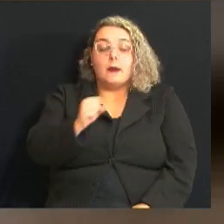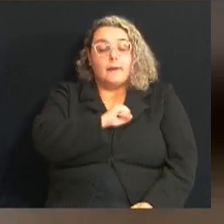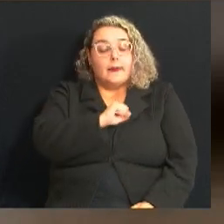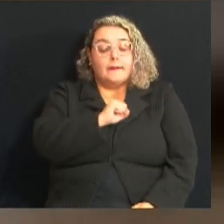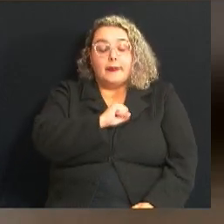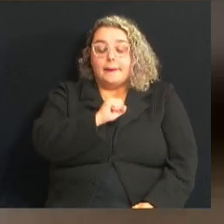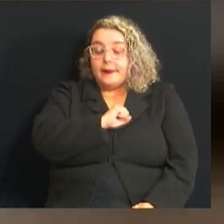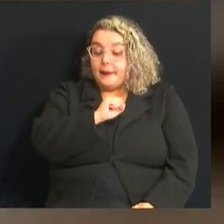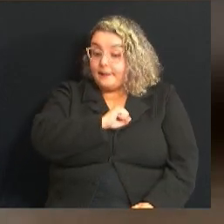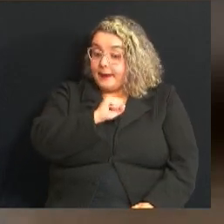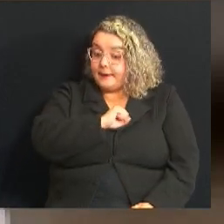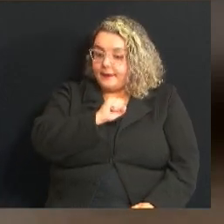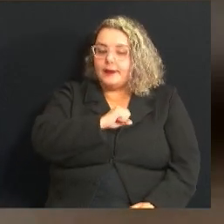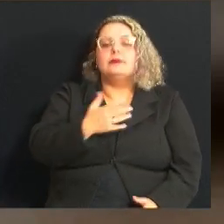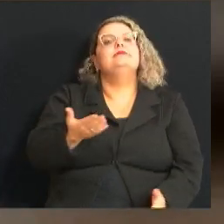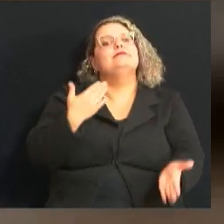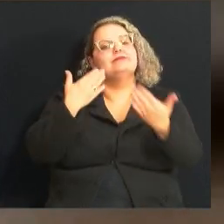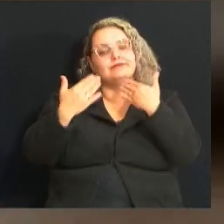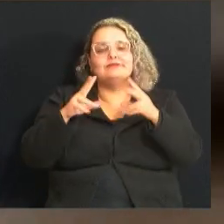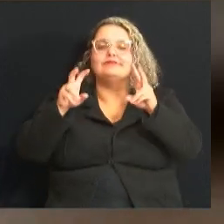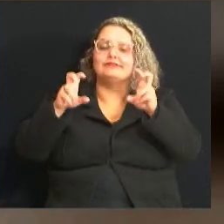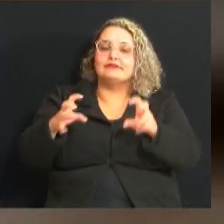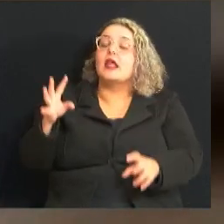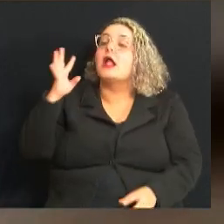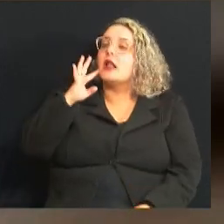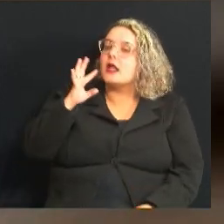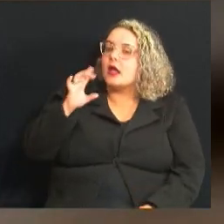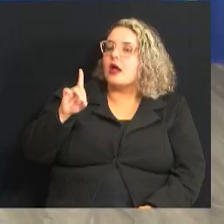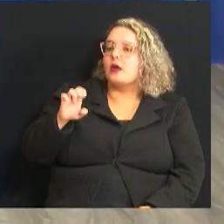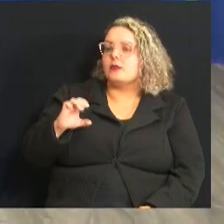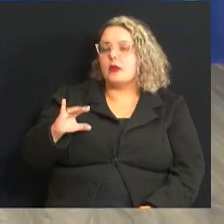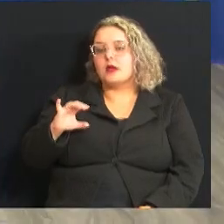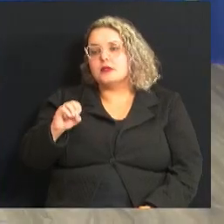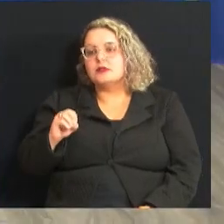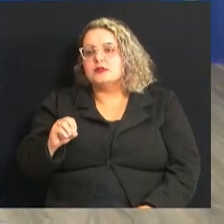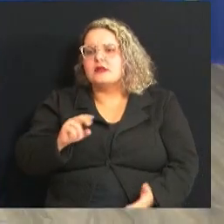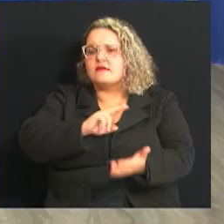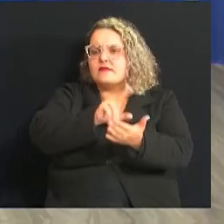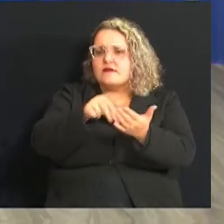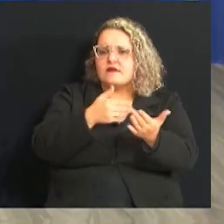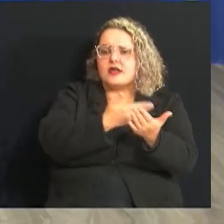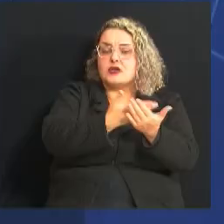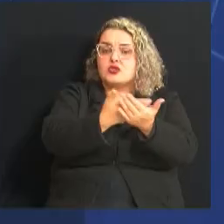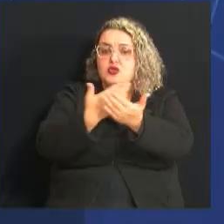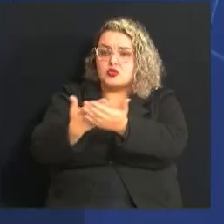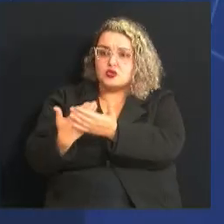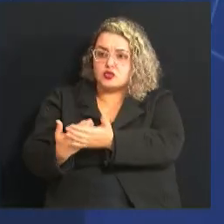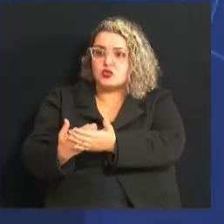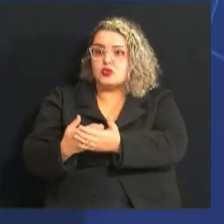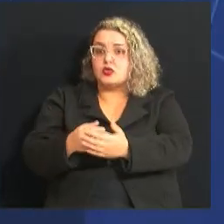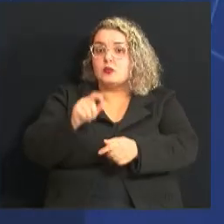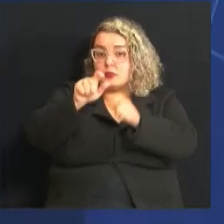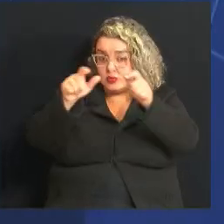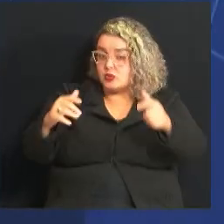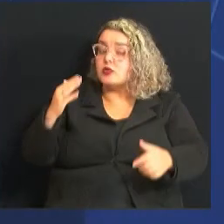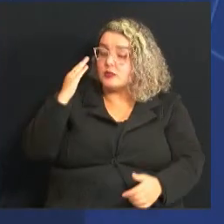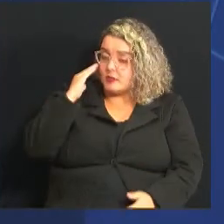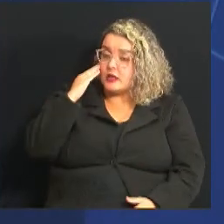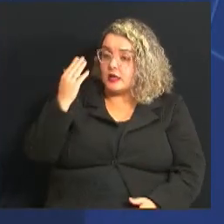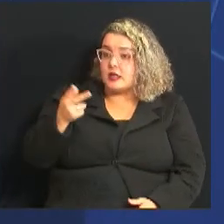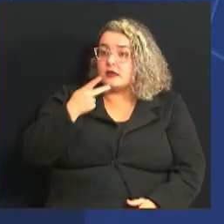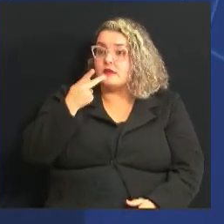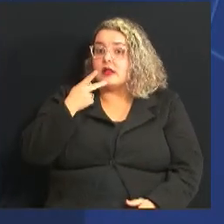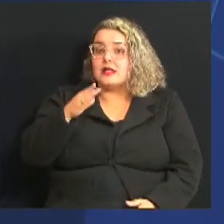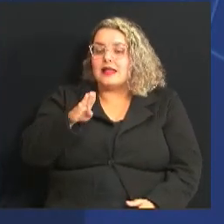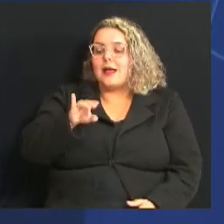vamos conversar sobre ele então. Muito legal, Décio. Existem diversos estudos, só para o público de casa saber, né, que falam sobre a